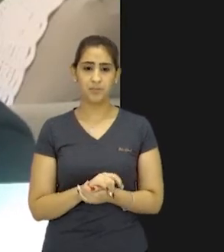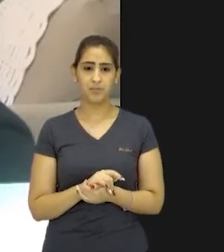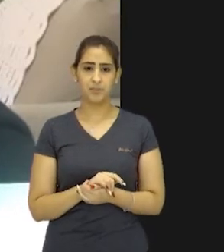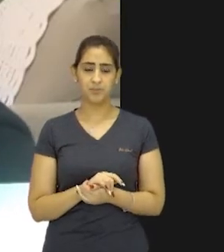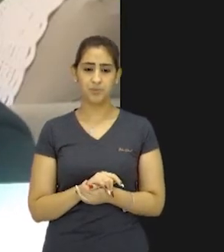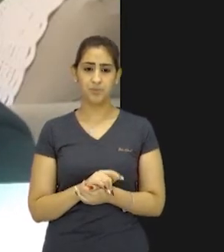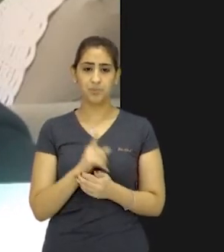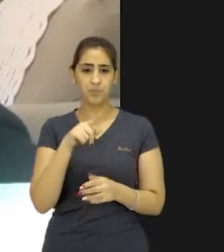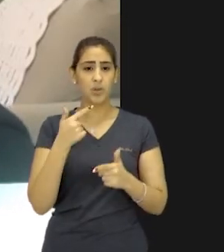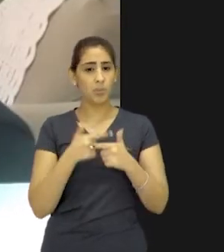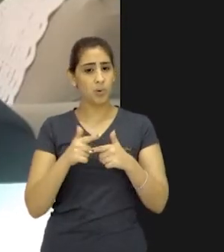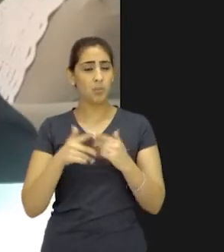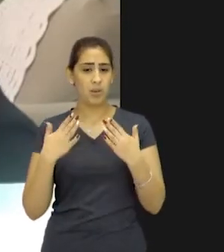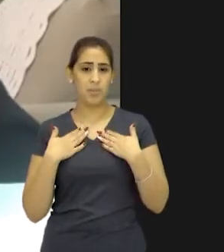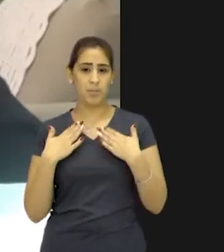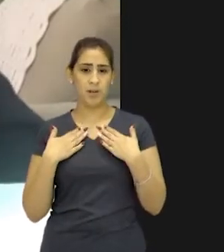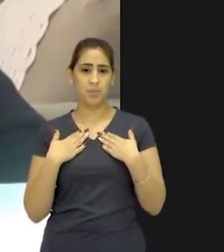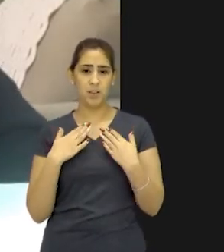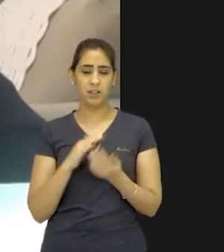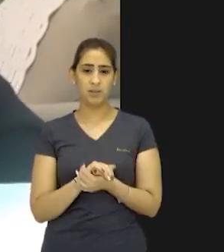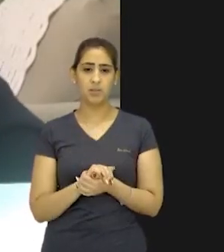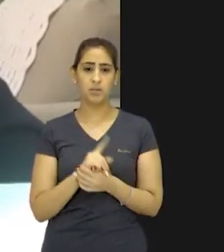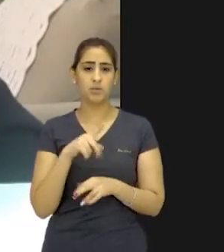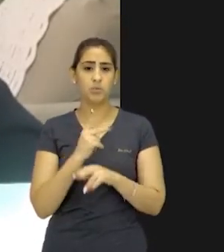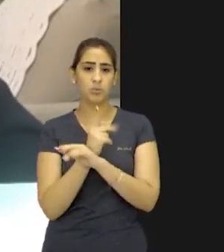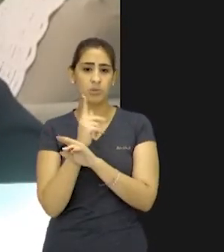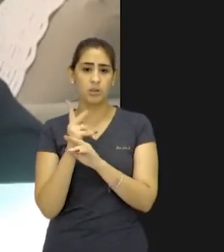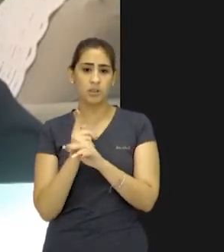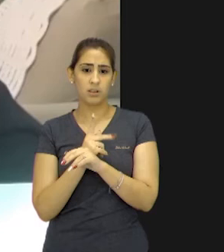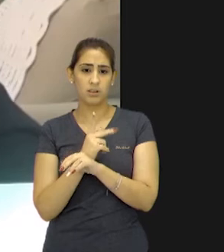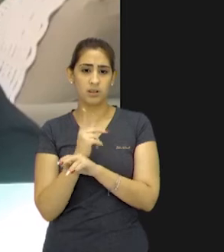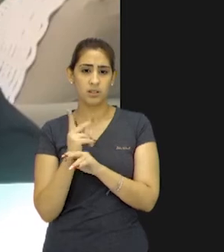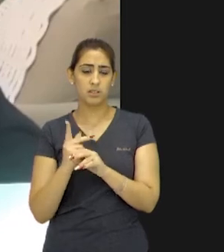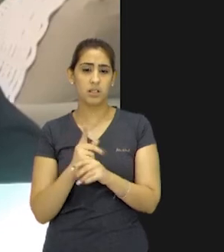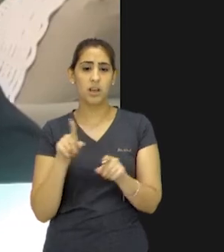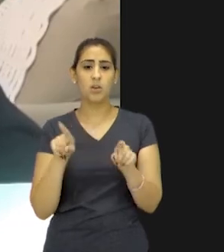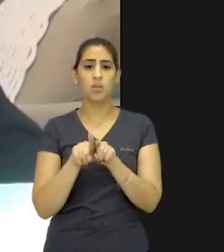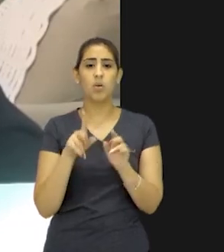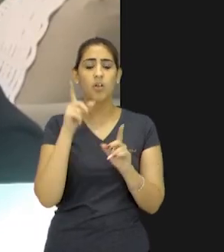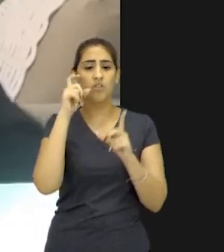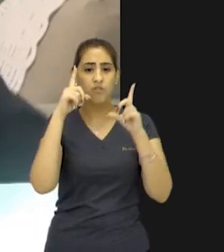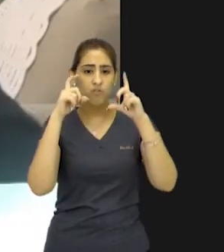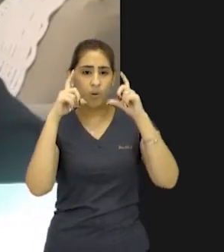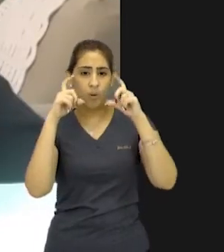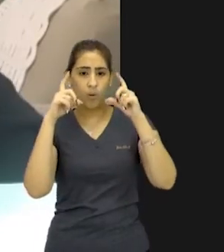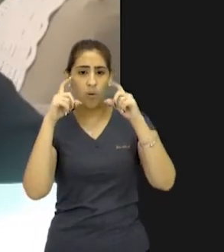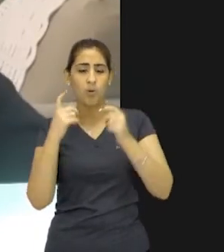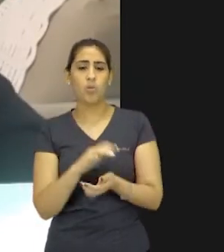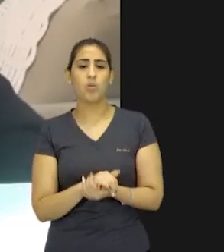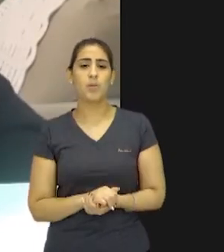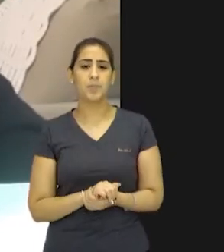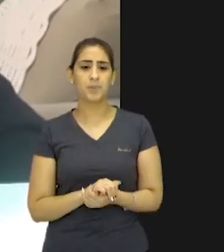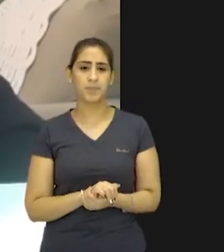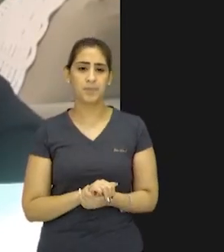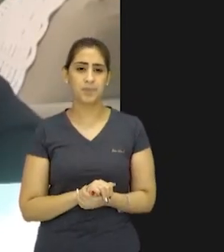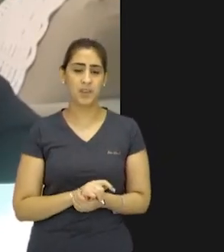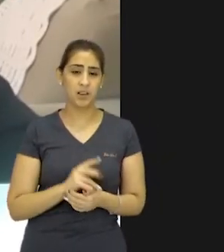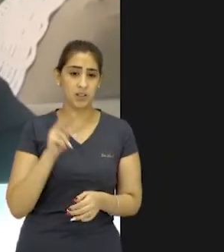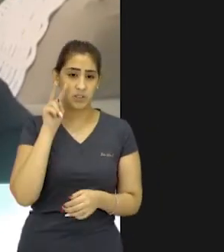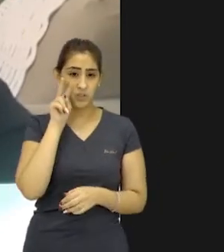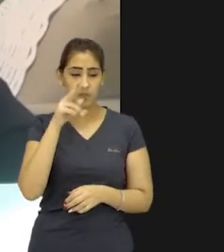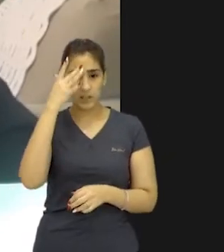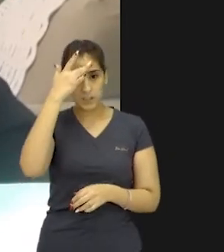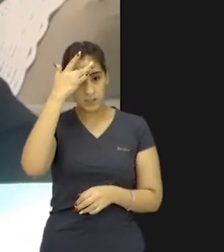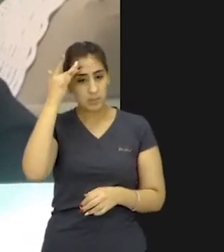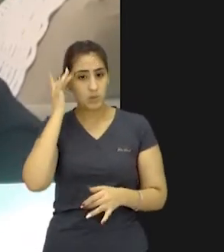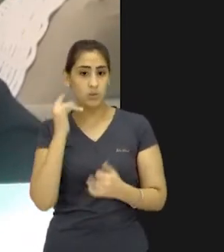seria um problema para mim. Mas o desenho, a percepção da forma e essa coisa de ver as pessoas,